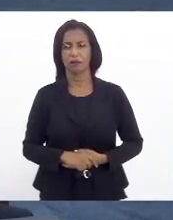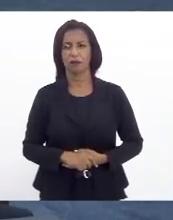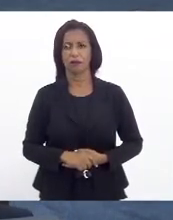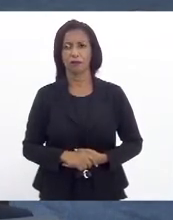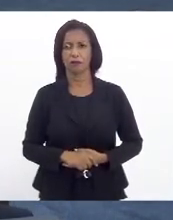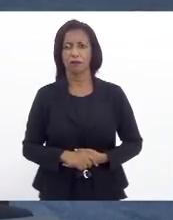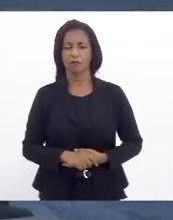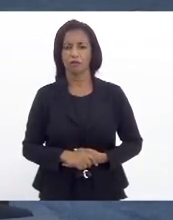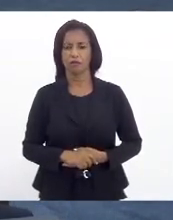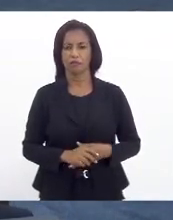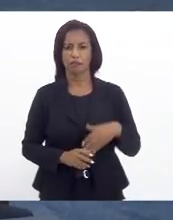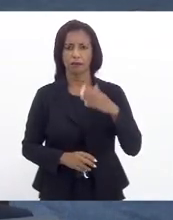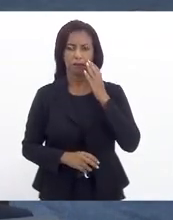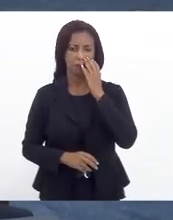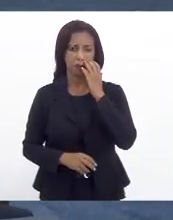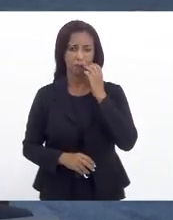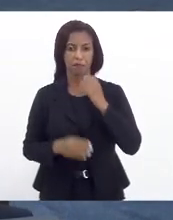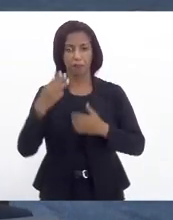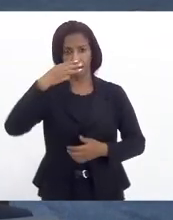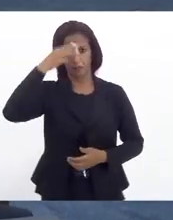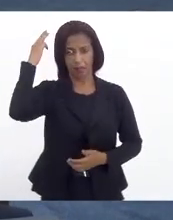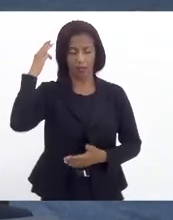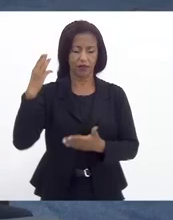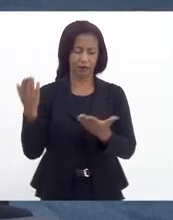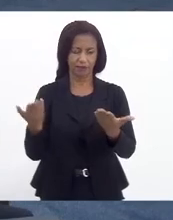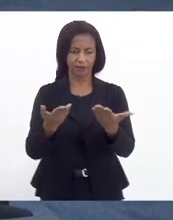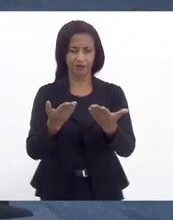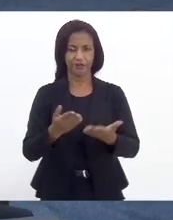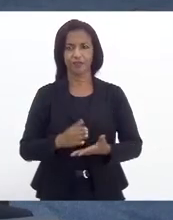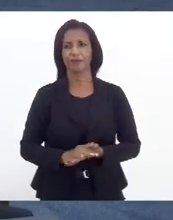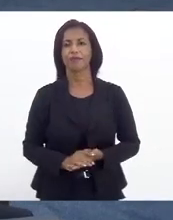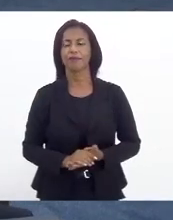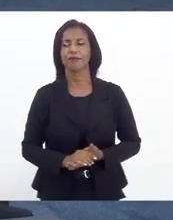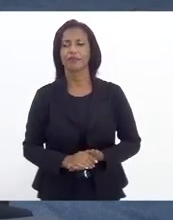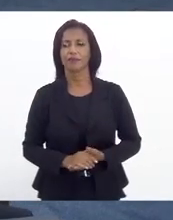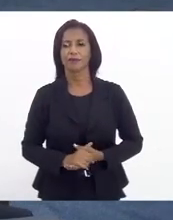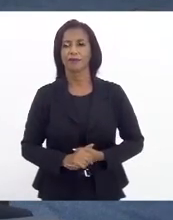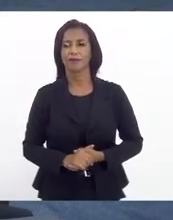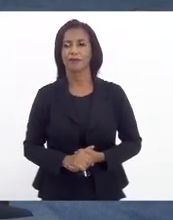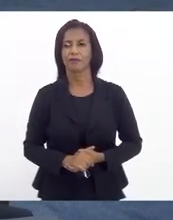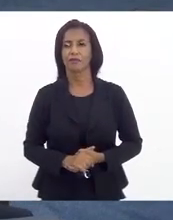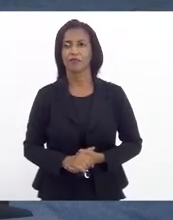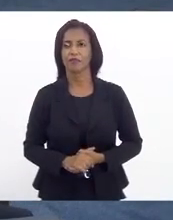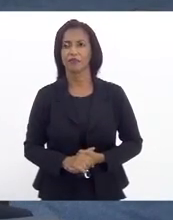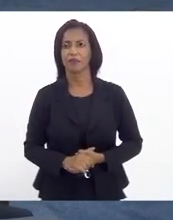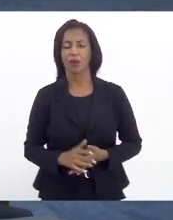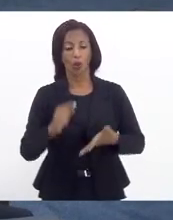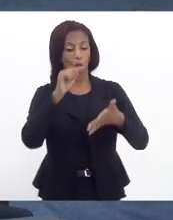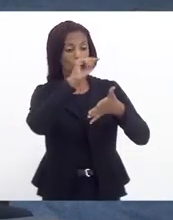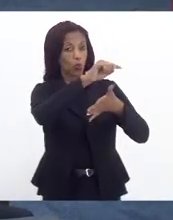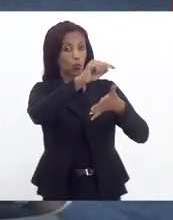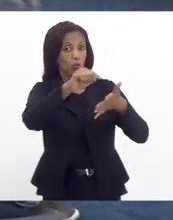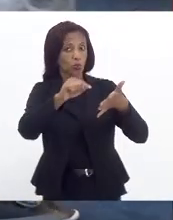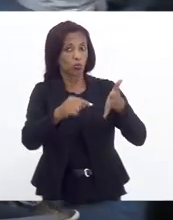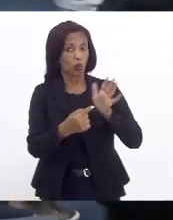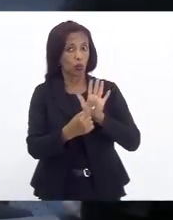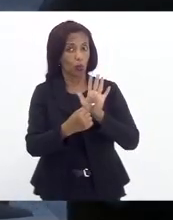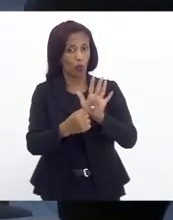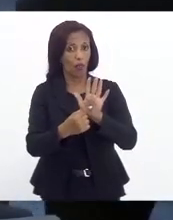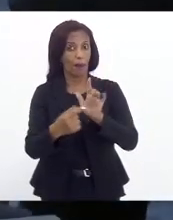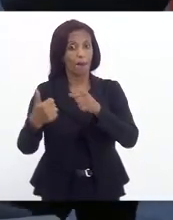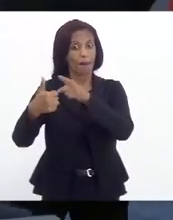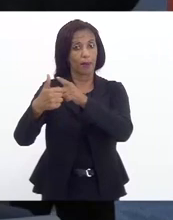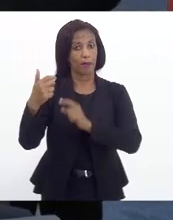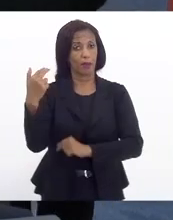Outro parlamentar quer usar a palavra. Deputado Márcio, por favor. Senhor presidente, os pontos que foram levantados. Aqui, a deputada Renata